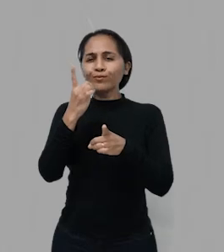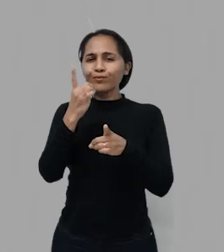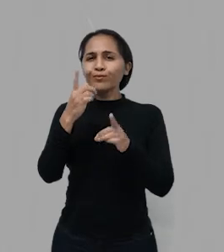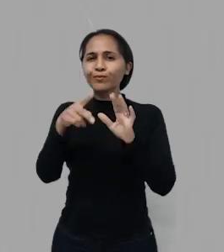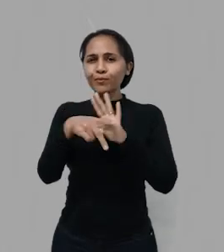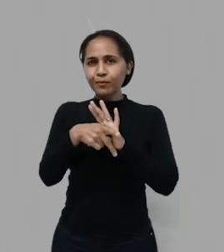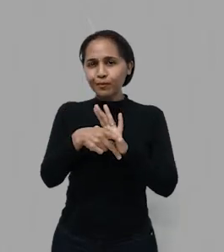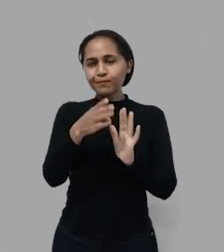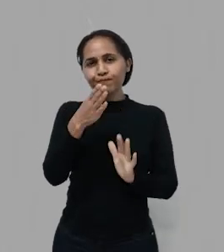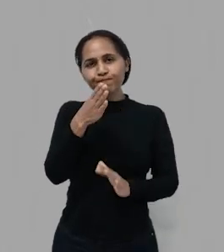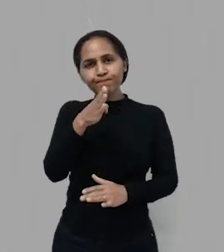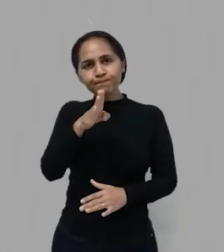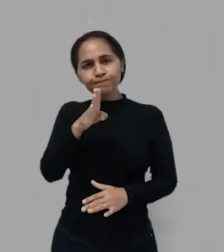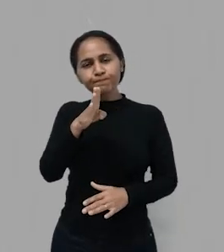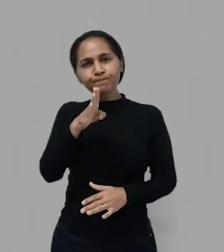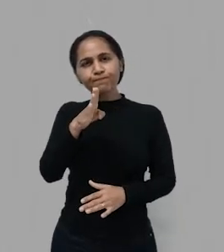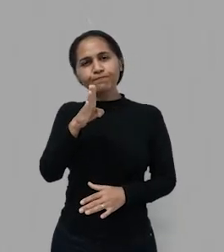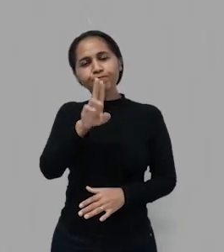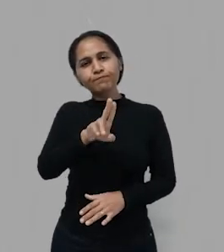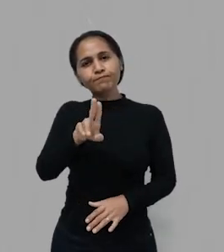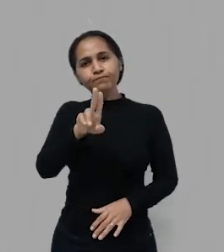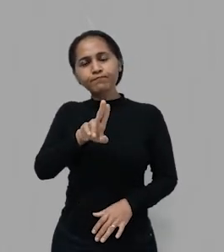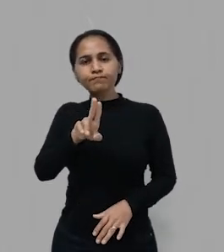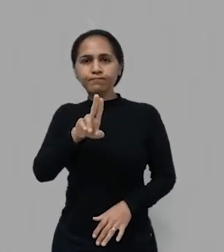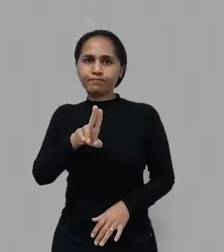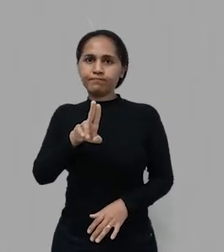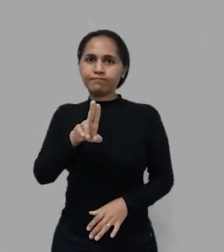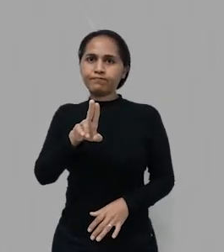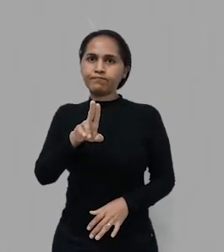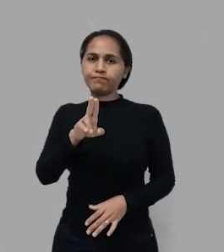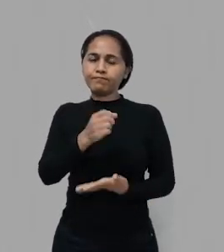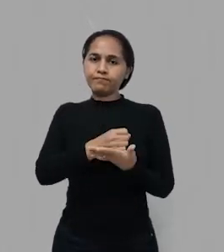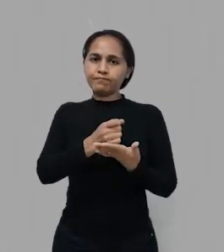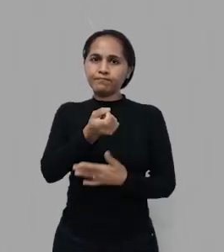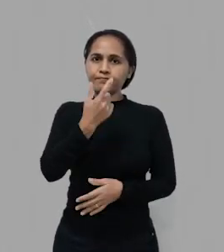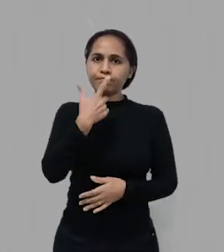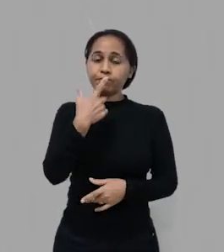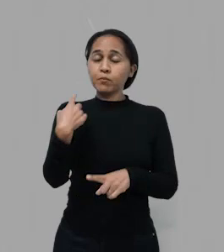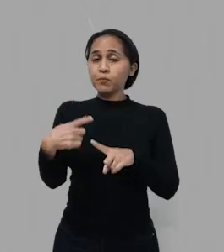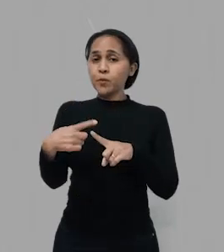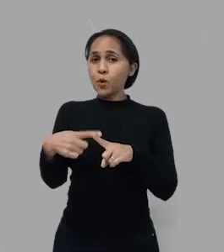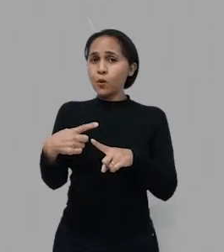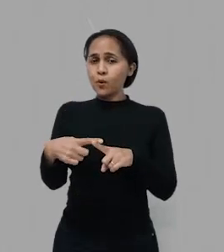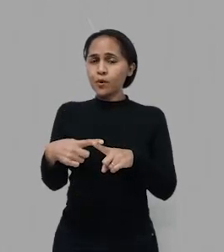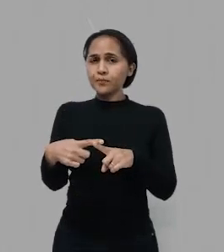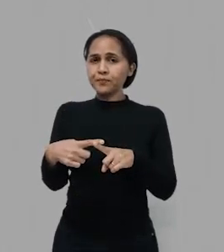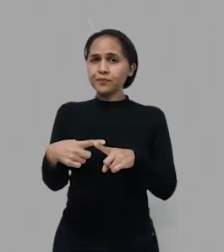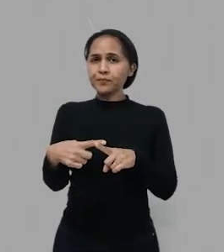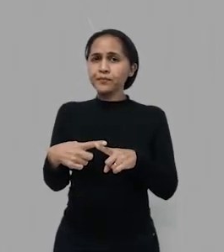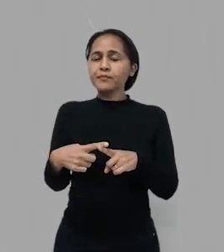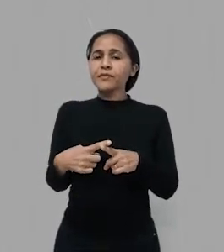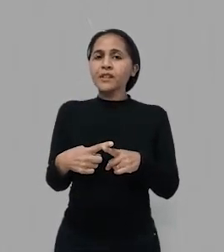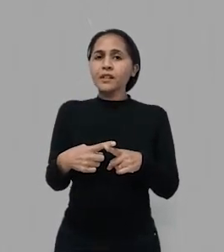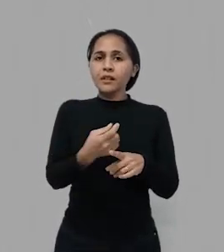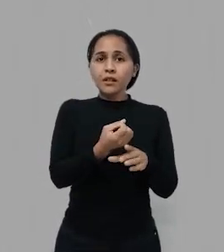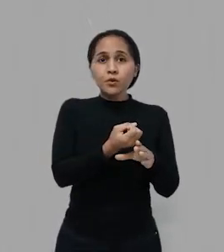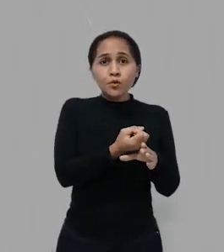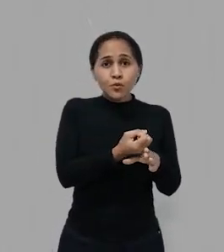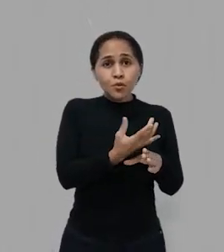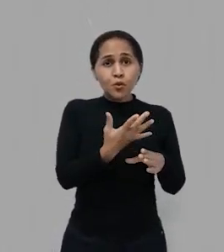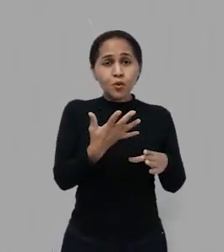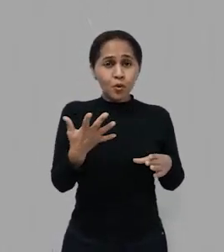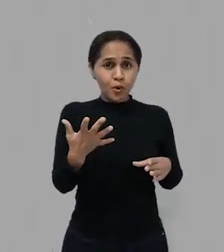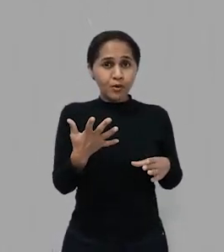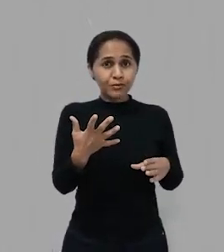atividade biológica desejada, certo? Por quê? Porque com aquela mesma quantidade